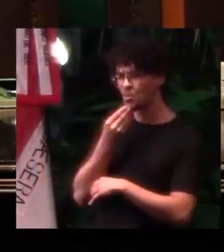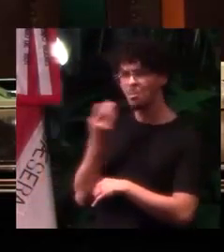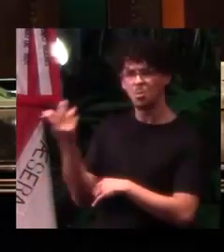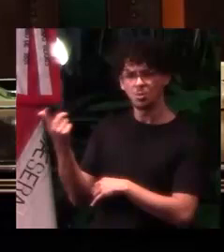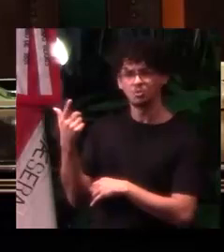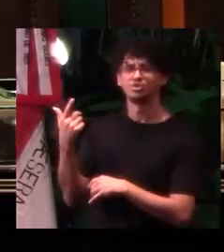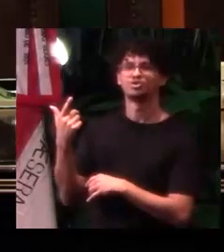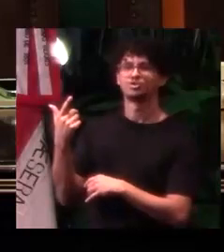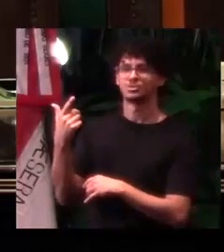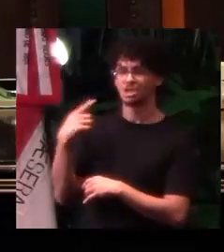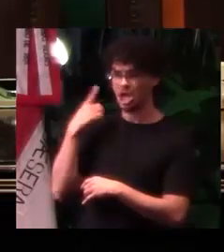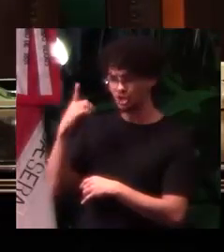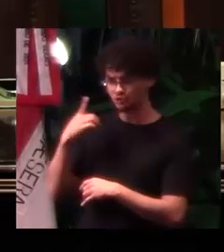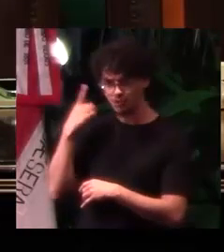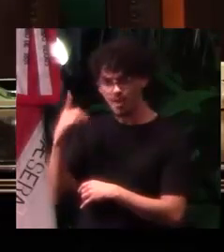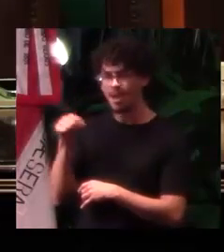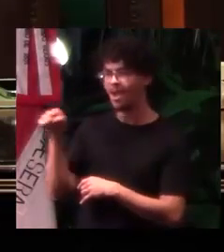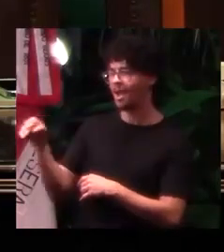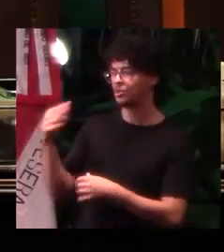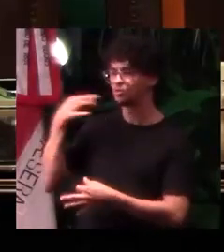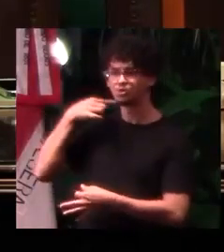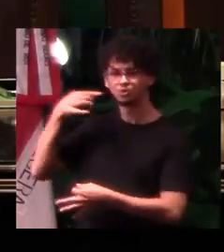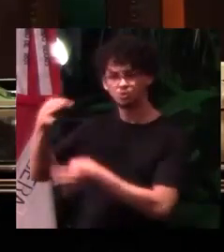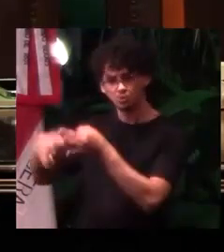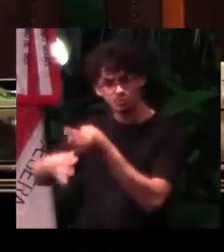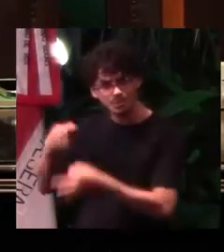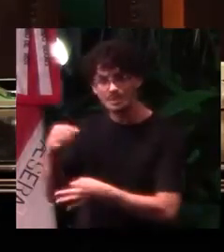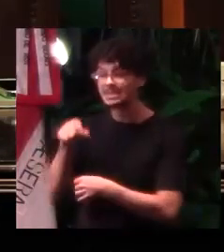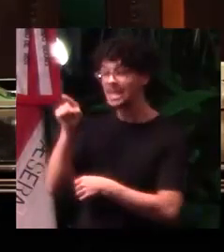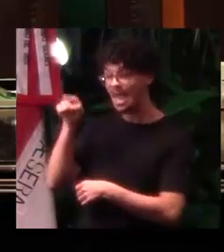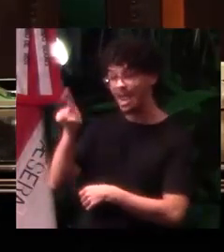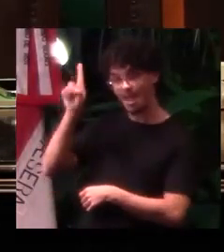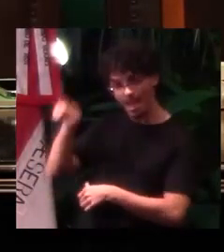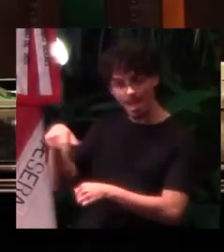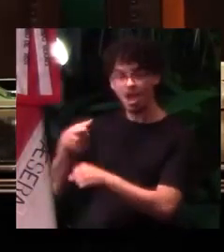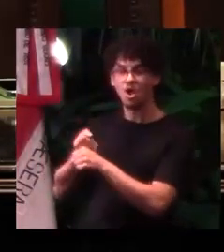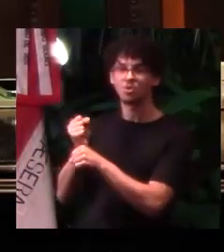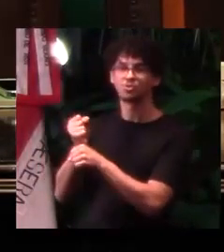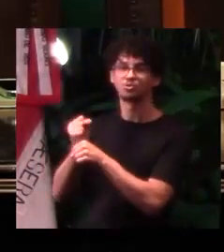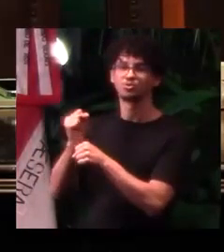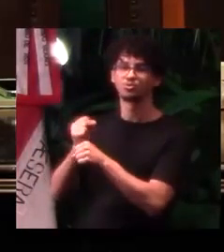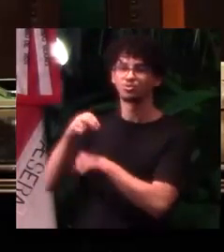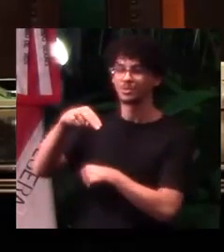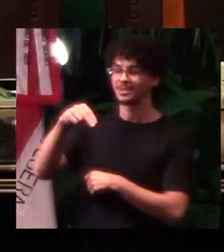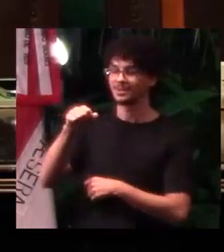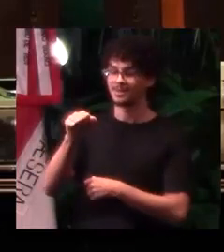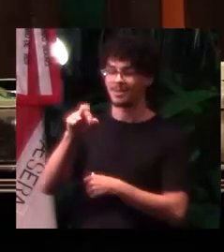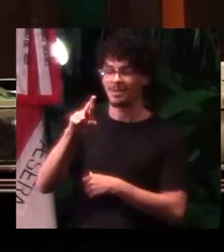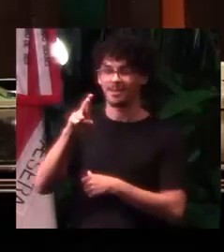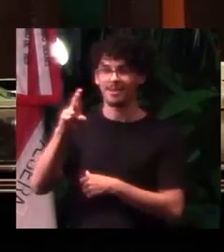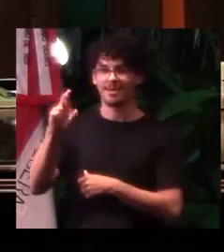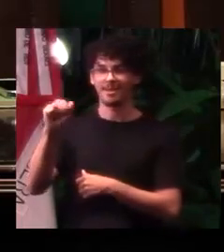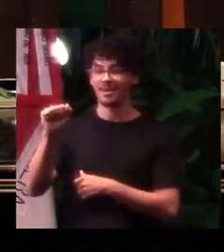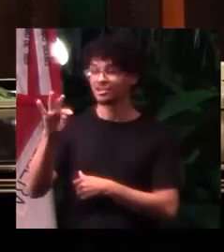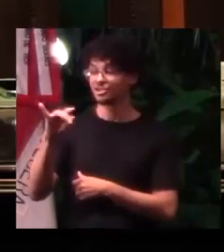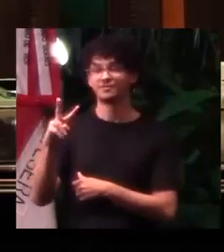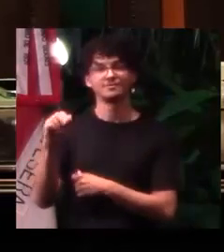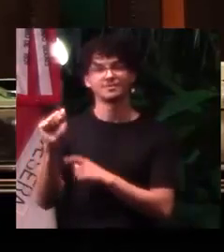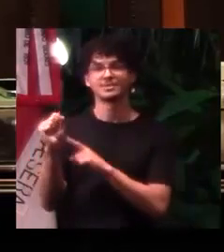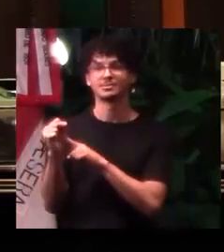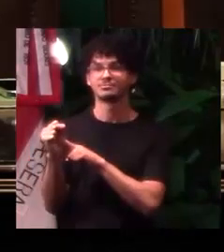do direito, ele é um grande construtor de argumentos e de narrativas, assim como é a